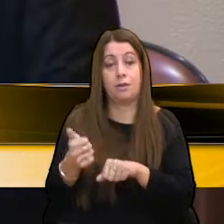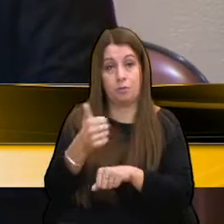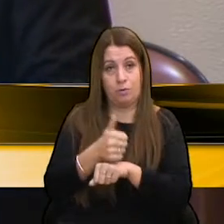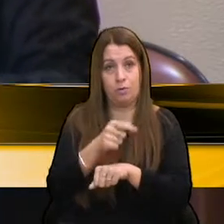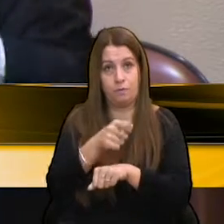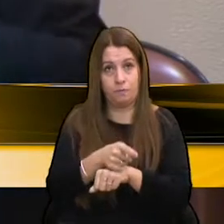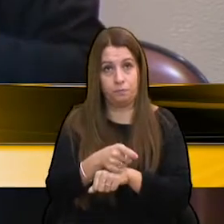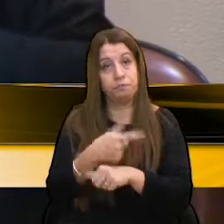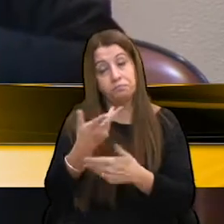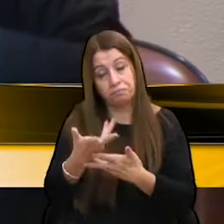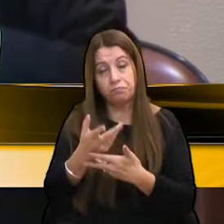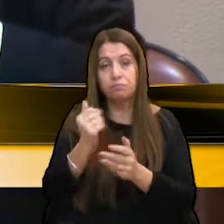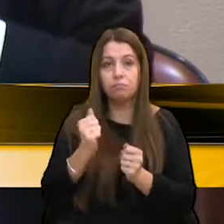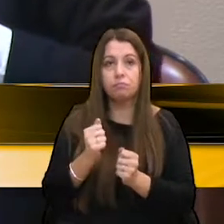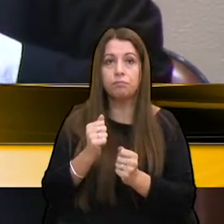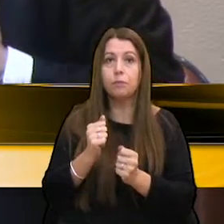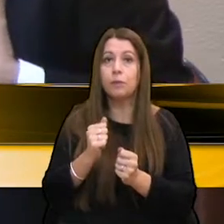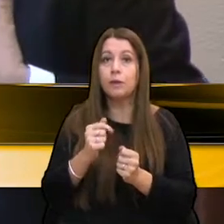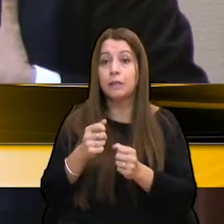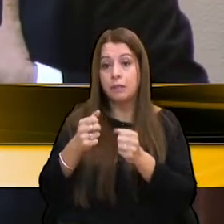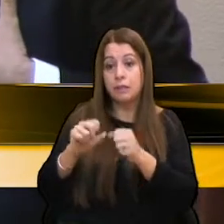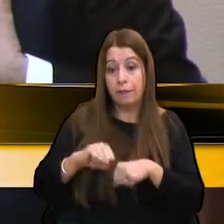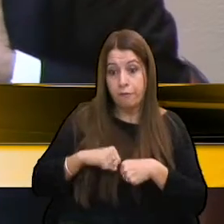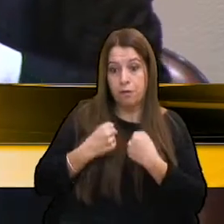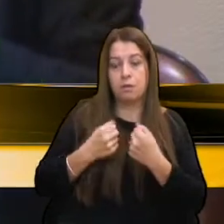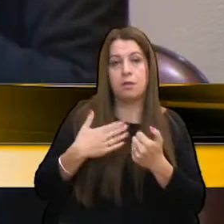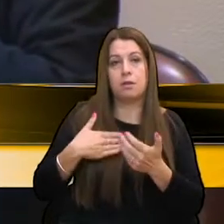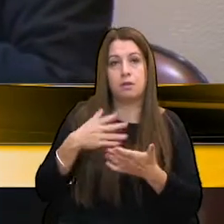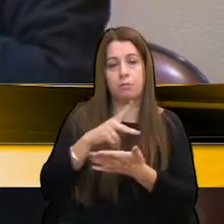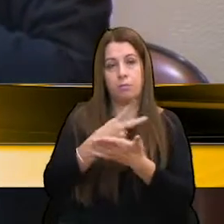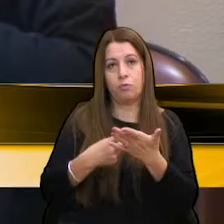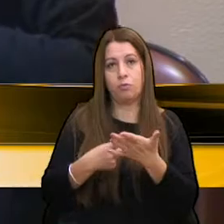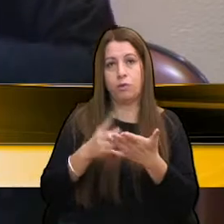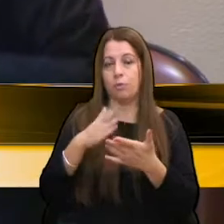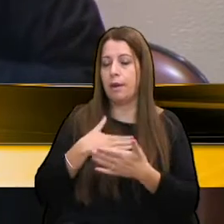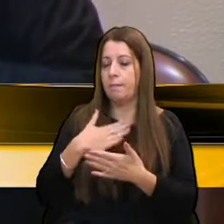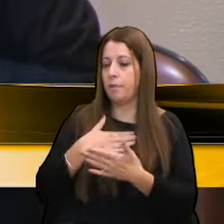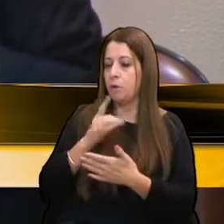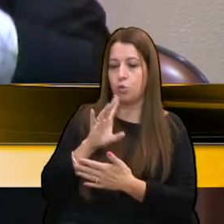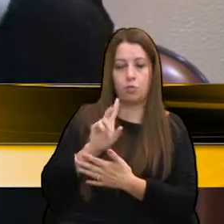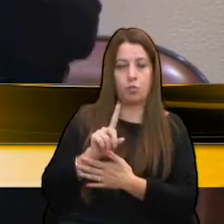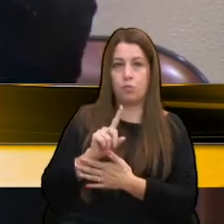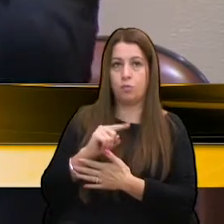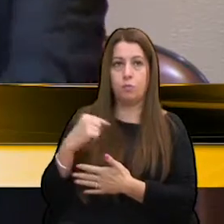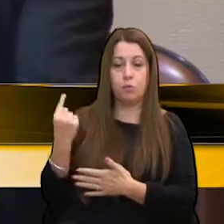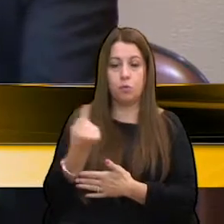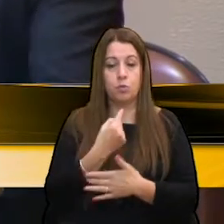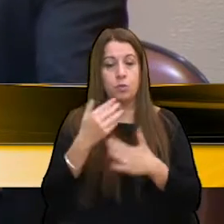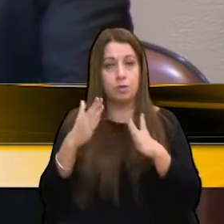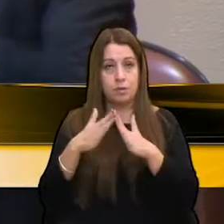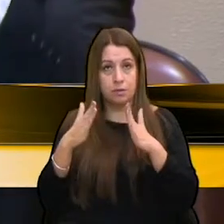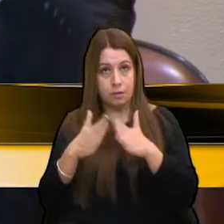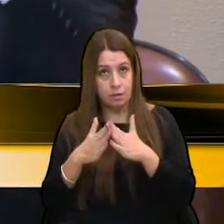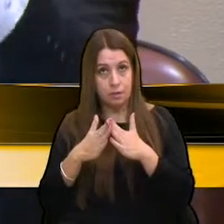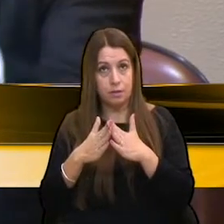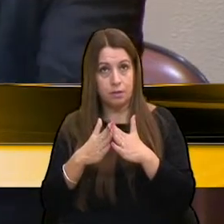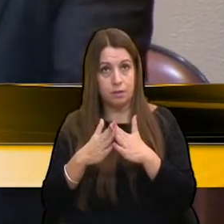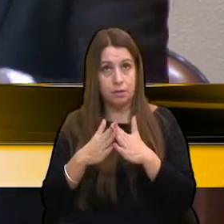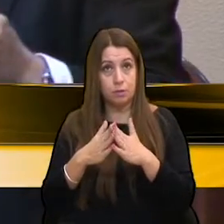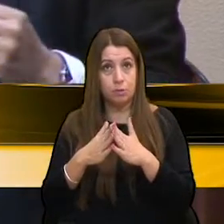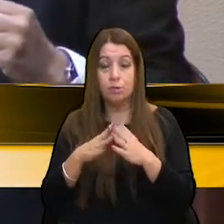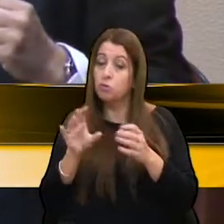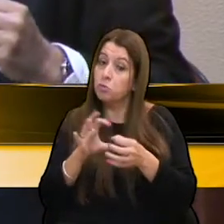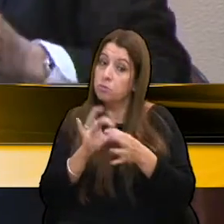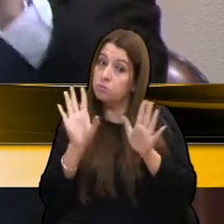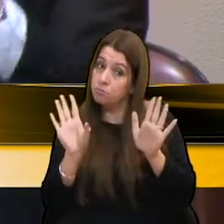nobres pares, eu não posso deixar de defender esse projeto, que já não é mais de minha autoria, mas é de autoria desta casa, mas quero deixar todos